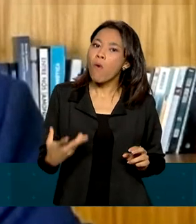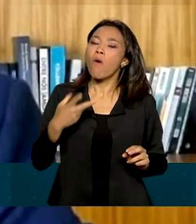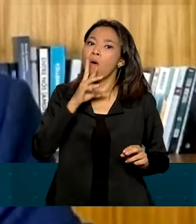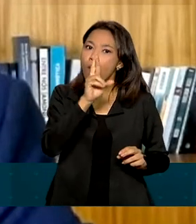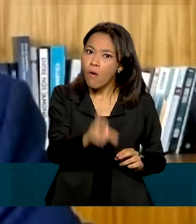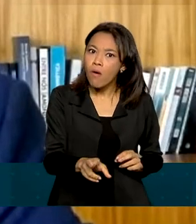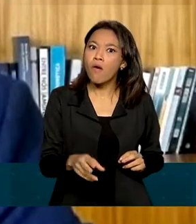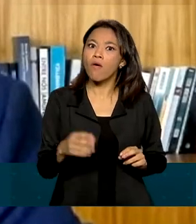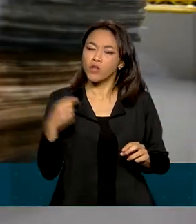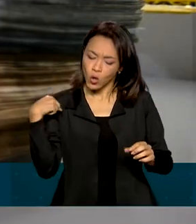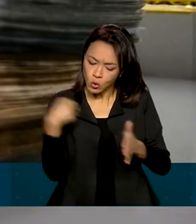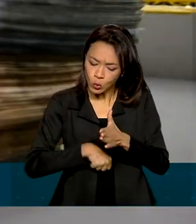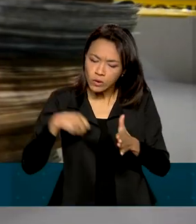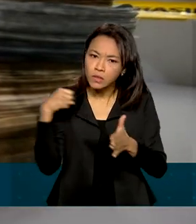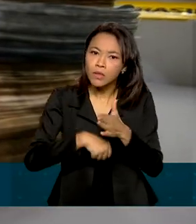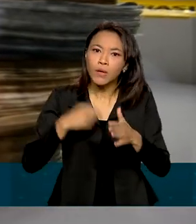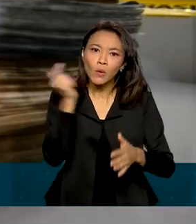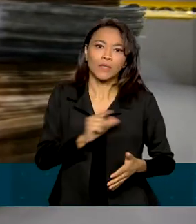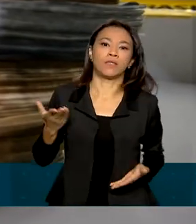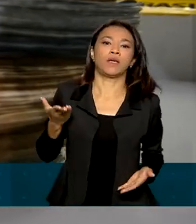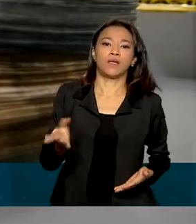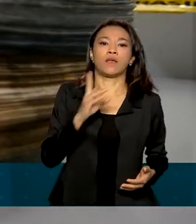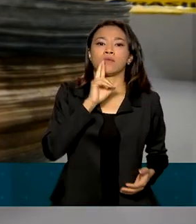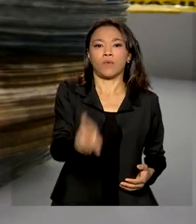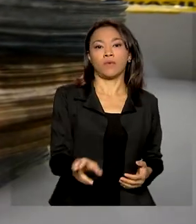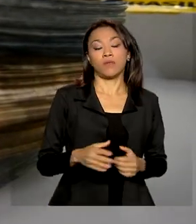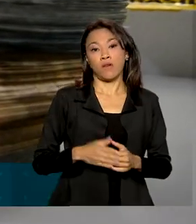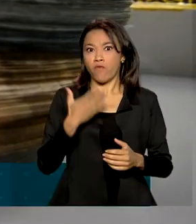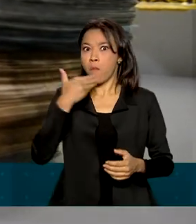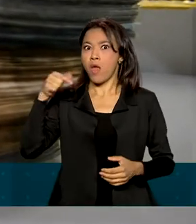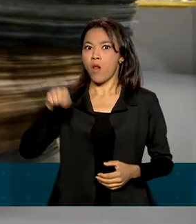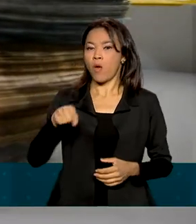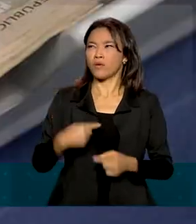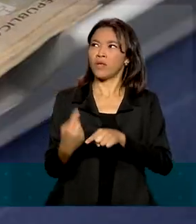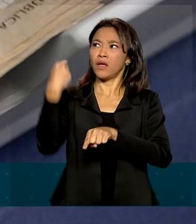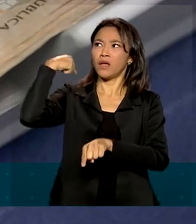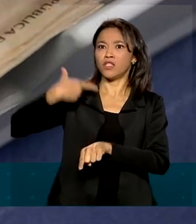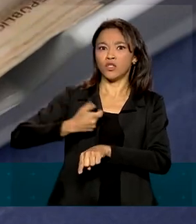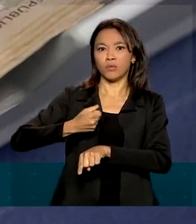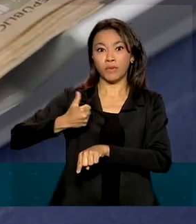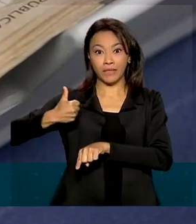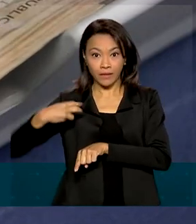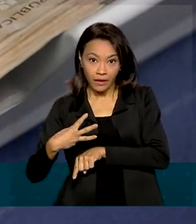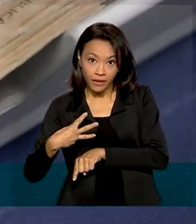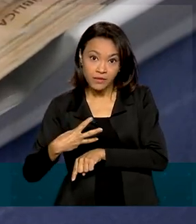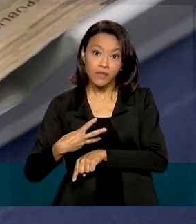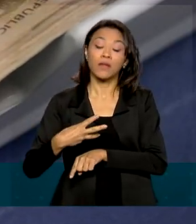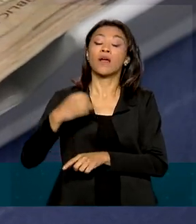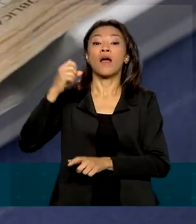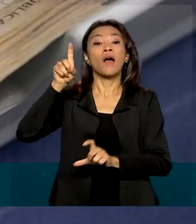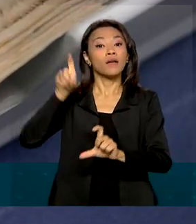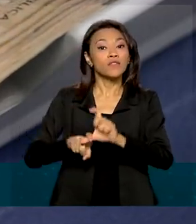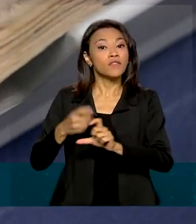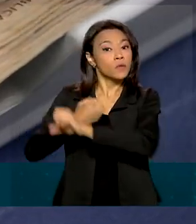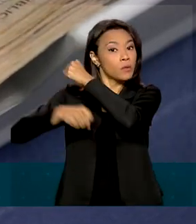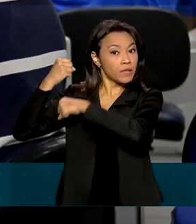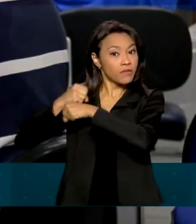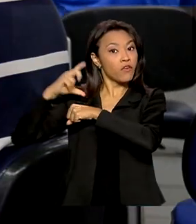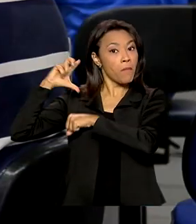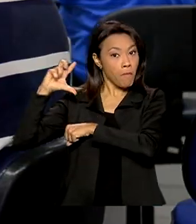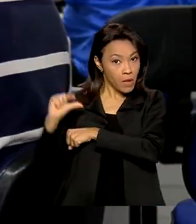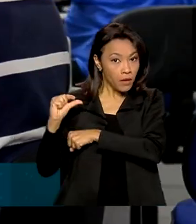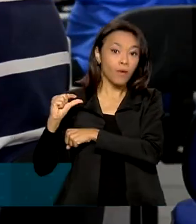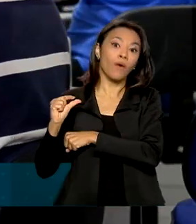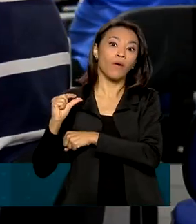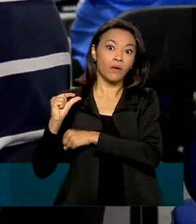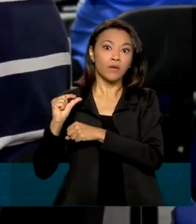fiscal lutamos muito por isso além de ser o melhor resultado desde 2013 o déficit do ano passado foi bem menor